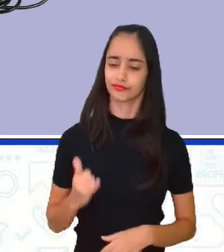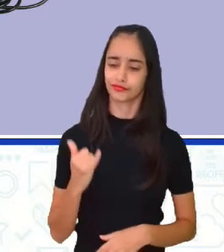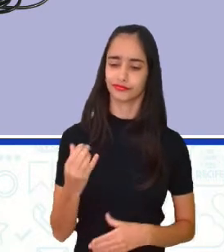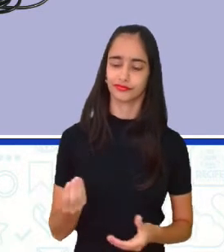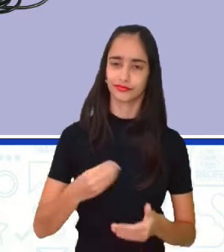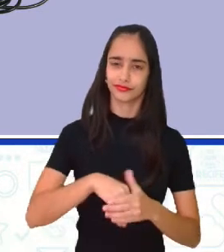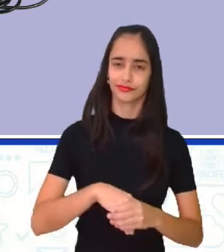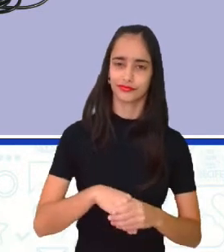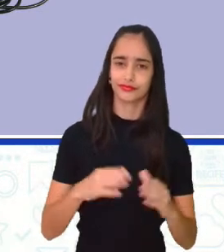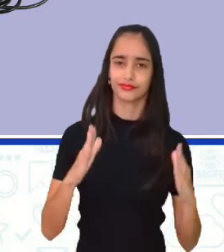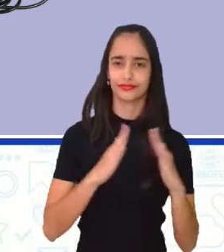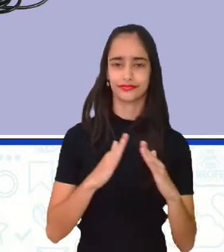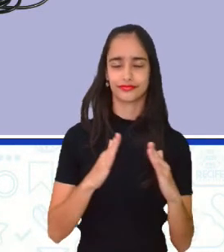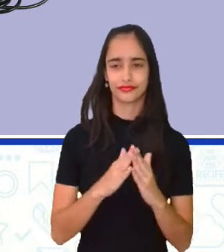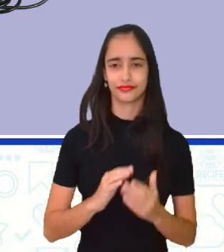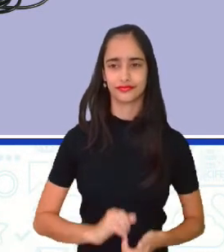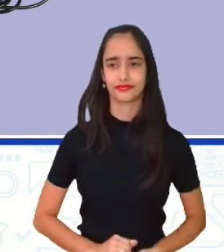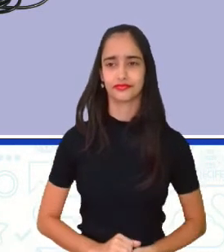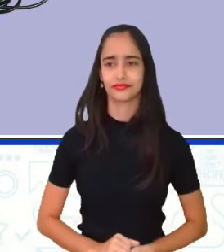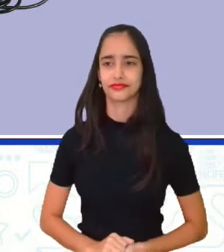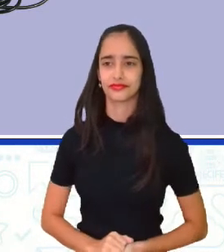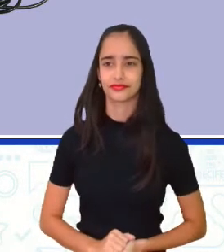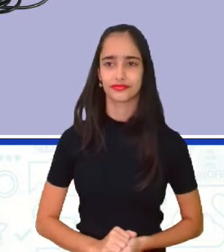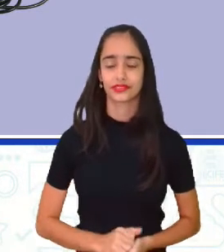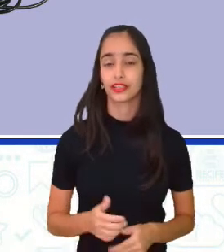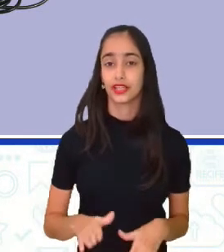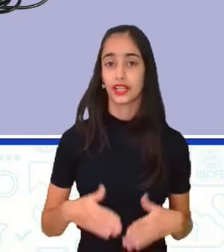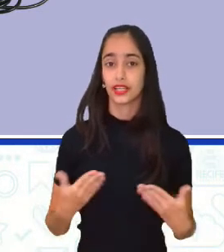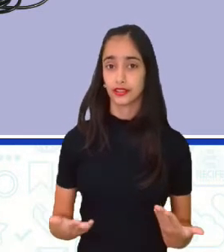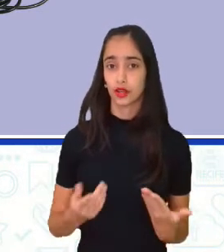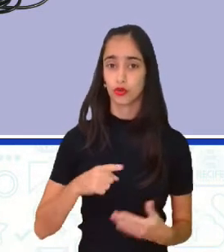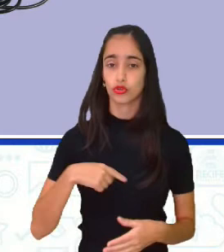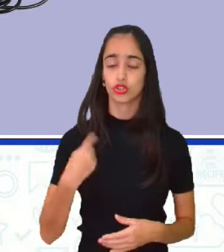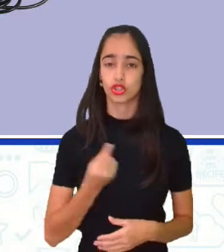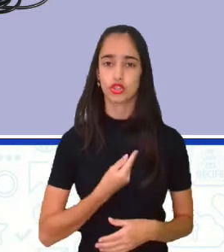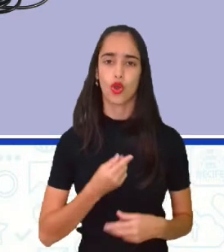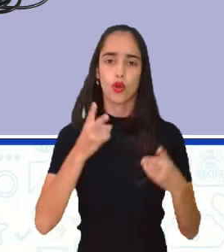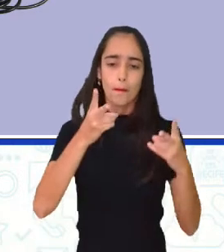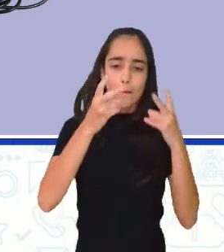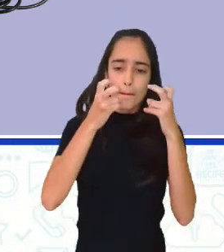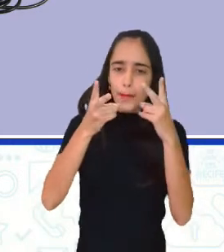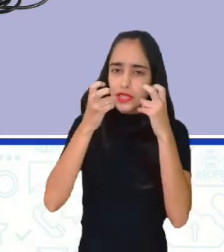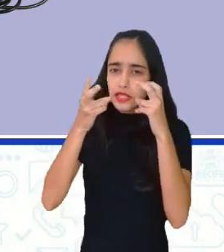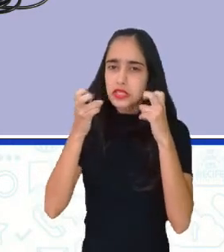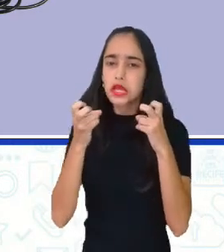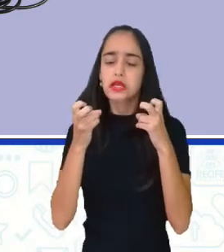nossas residências. Então, quando a gente analisa assim, se vocês pararem